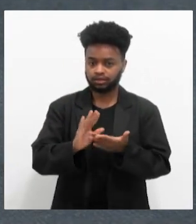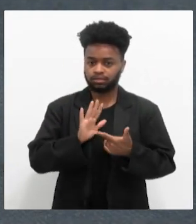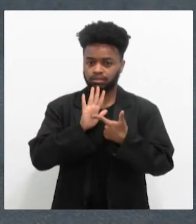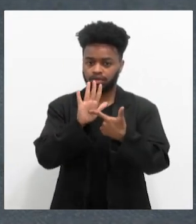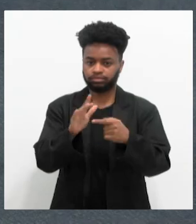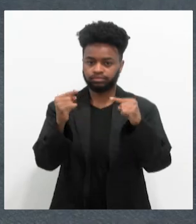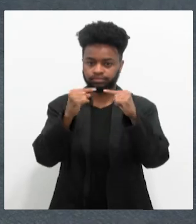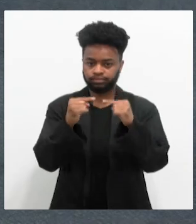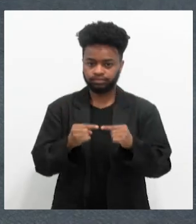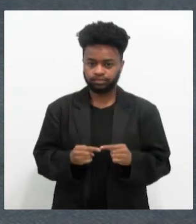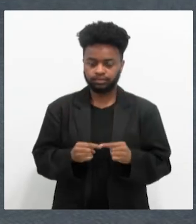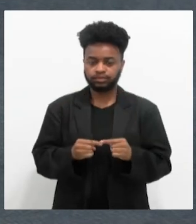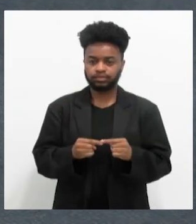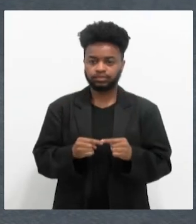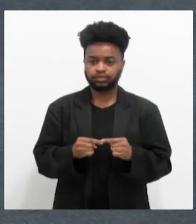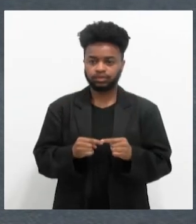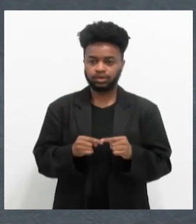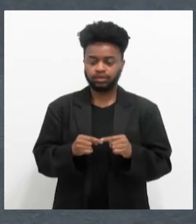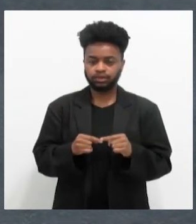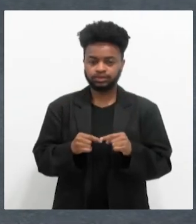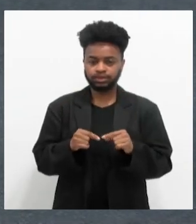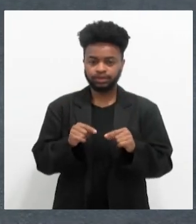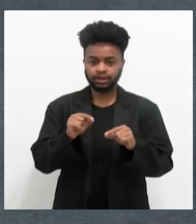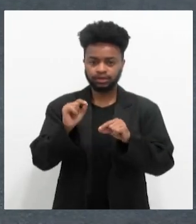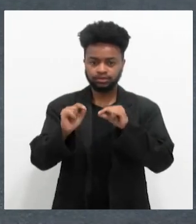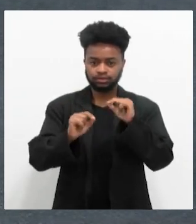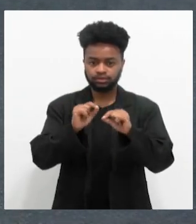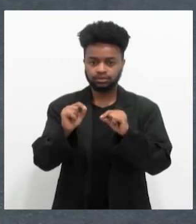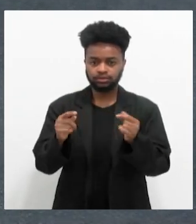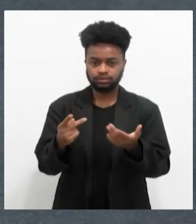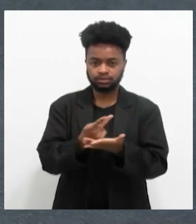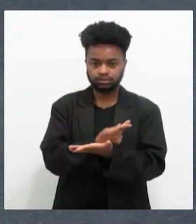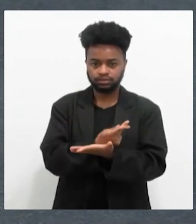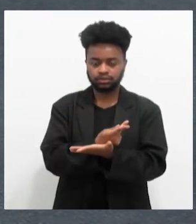com exatidão o ocorrido na